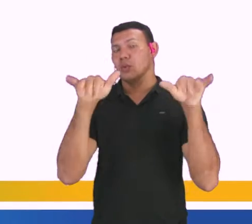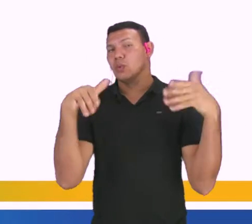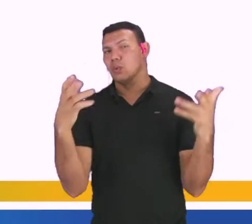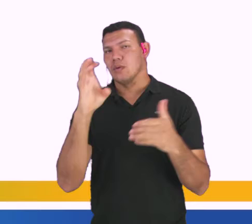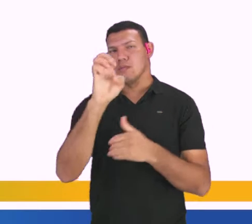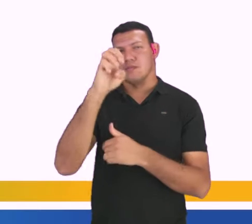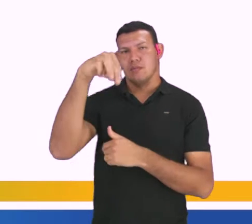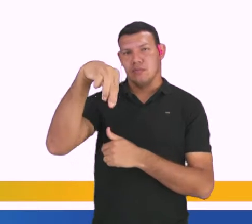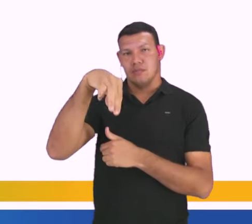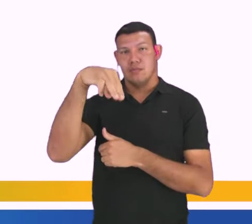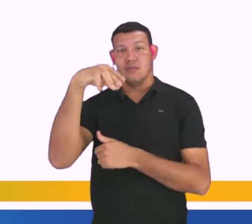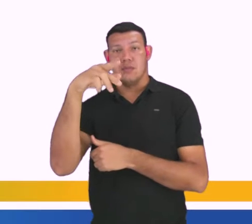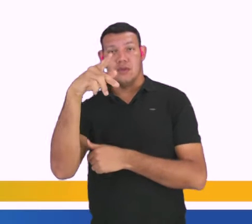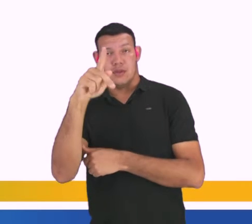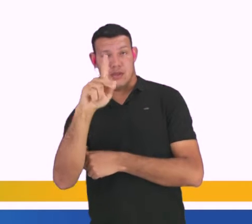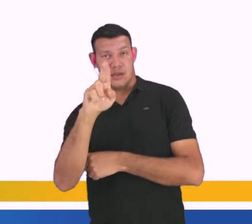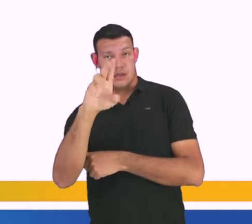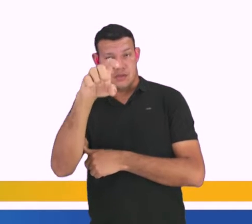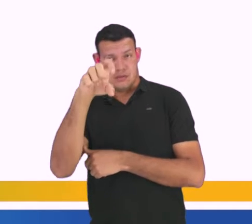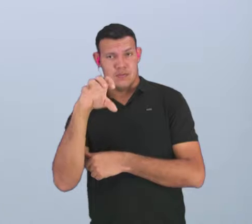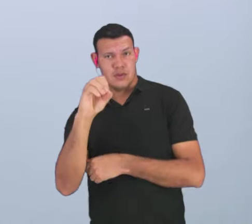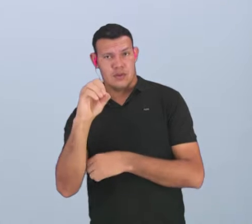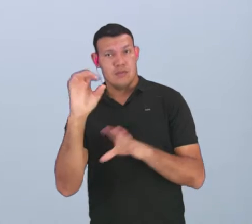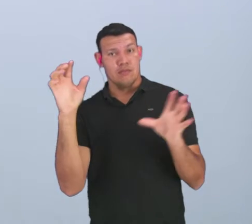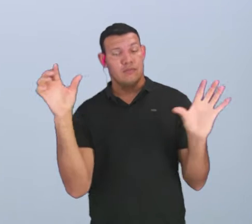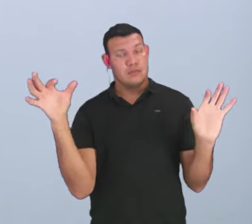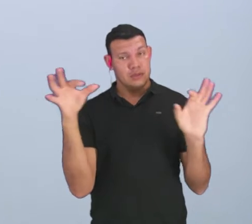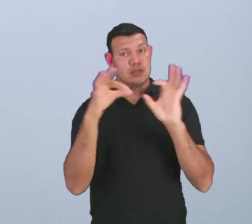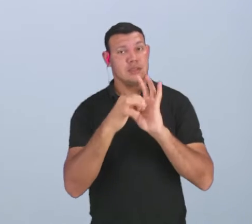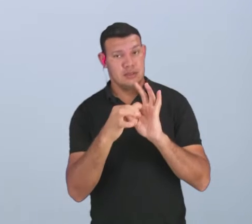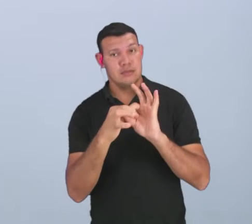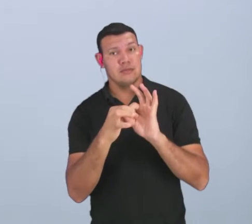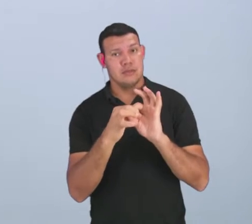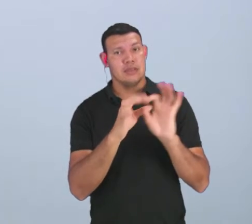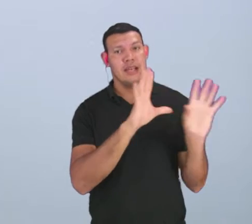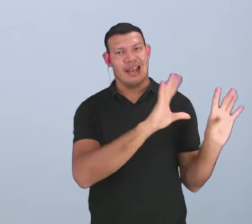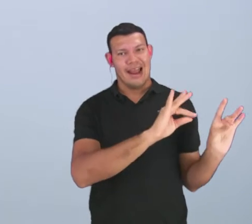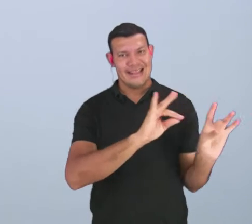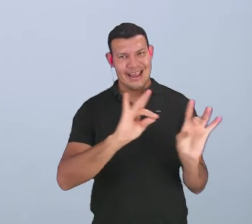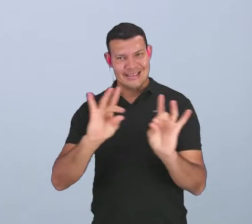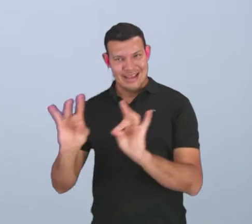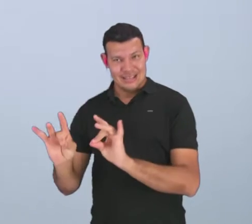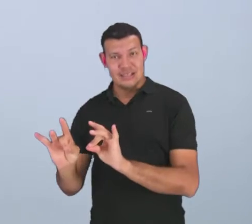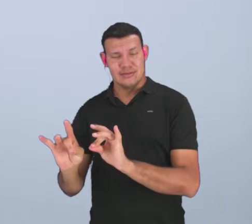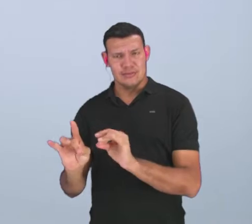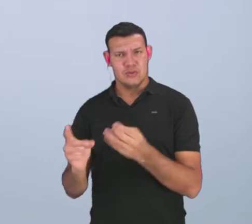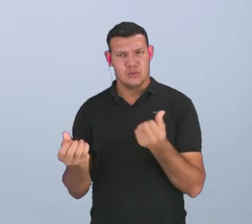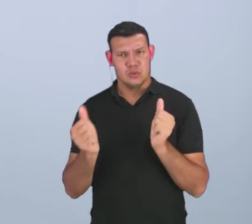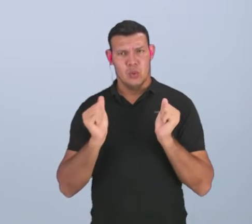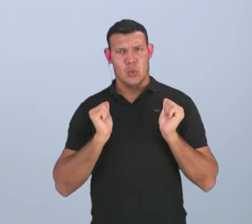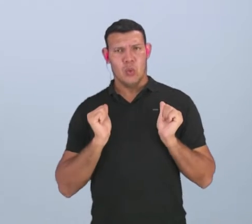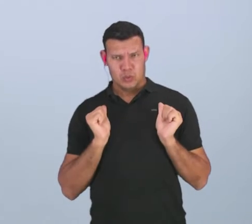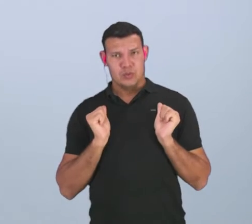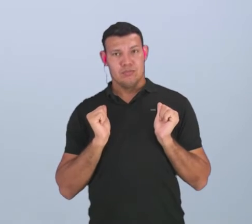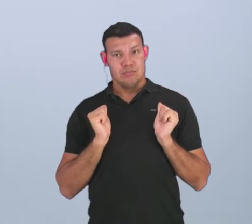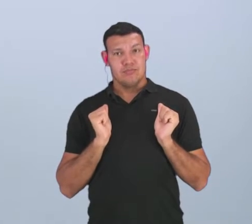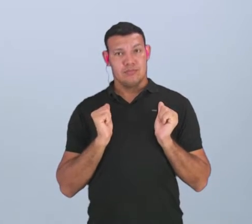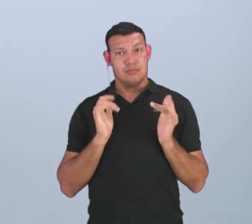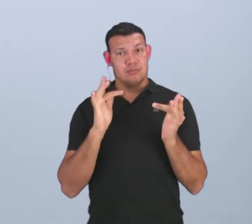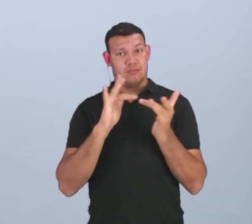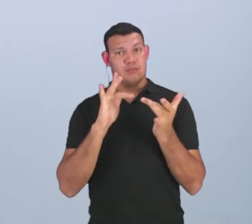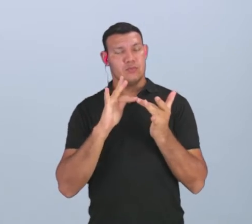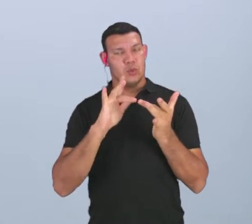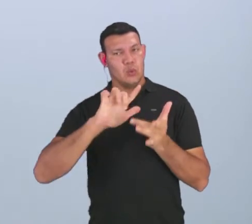aos conteúdos dos fluidos, só que a gente vai ver hoje uma visão mais particular do comportamento desses materiais quando entram em contato